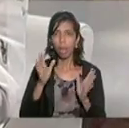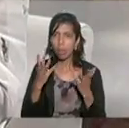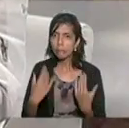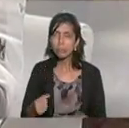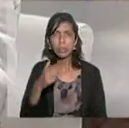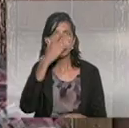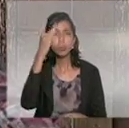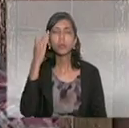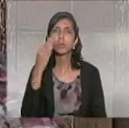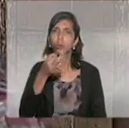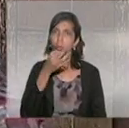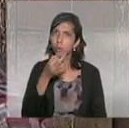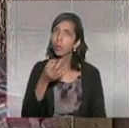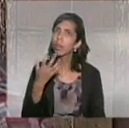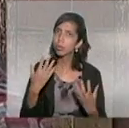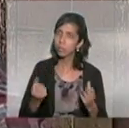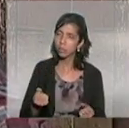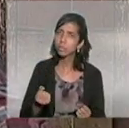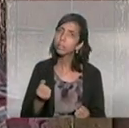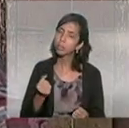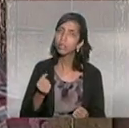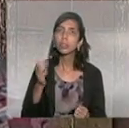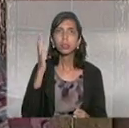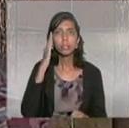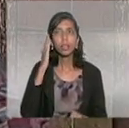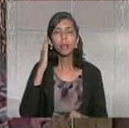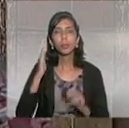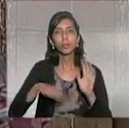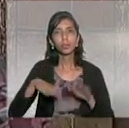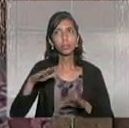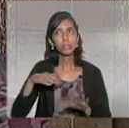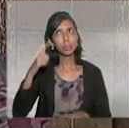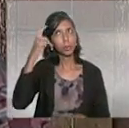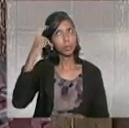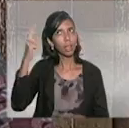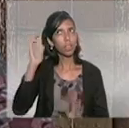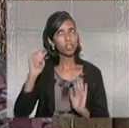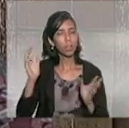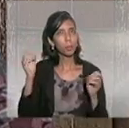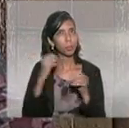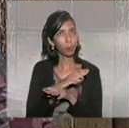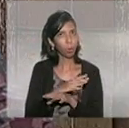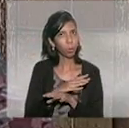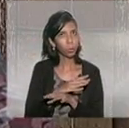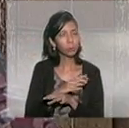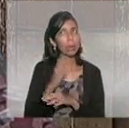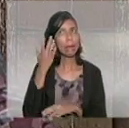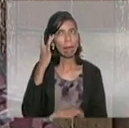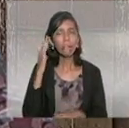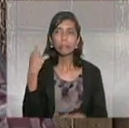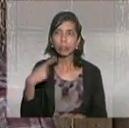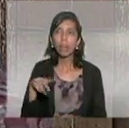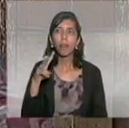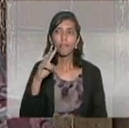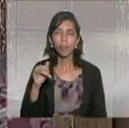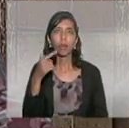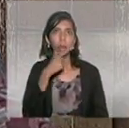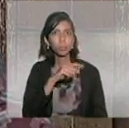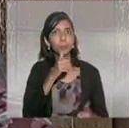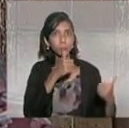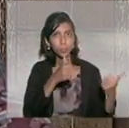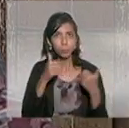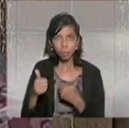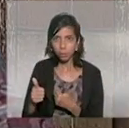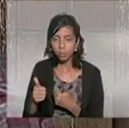aberto a isso? Ah, muito, né? Evidentemente, quando eu tenho uma cena formada na minha cabeça e que eu acho que ela tem, tecnicamente, ela vai